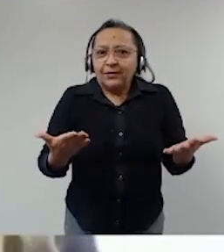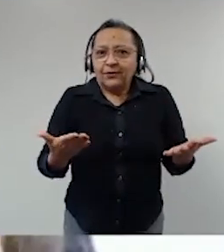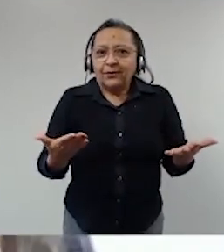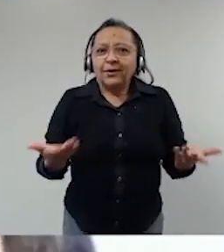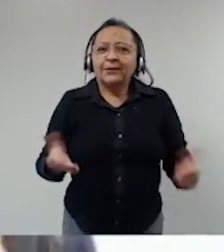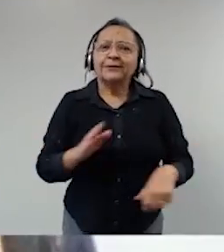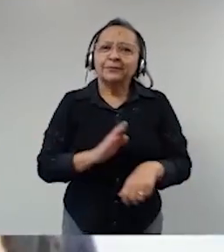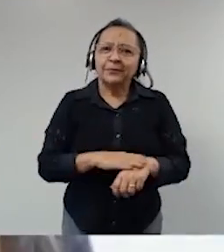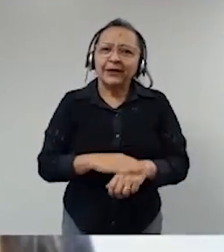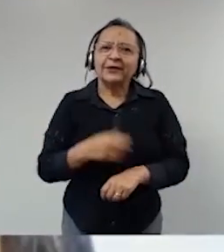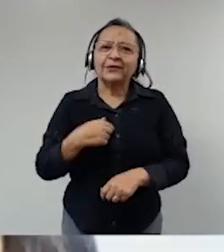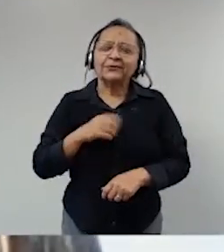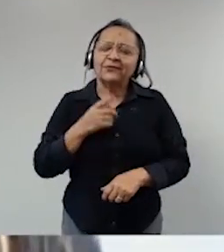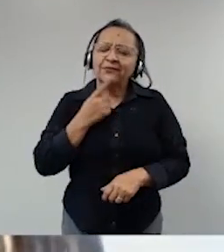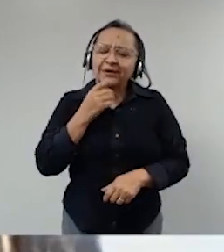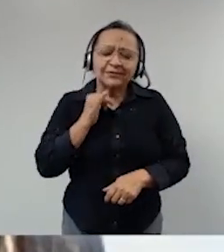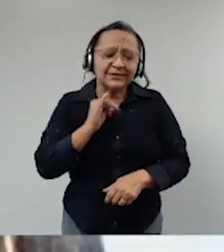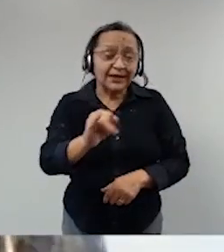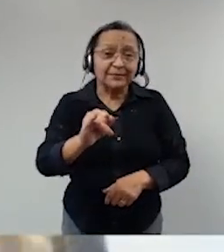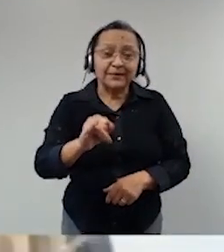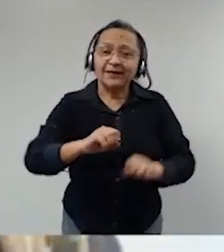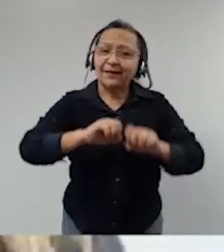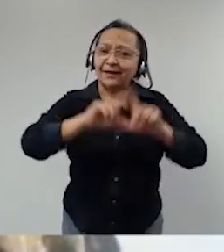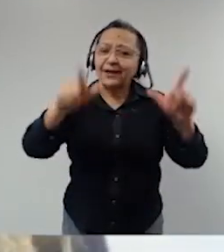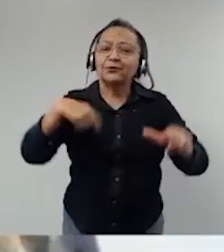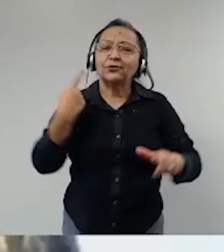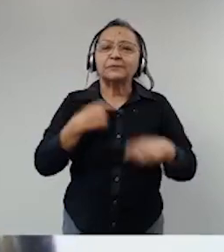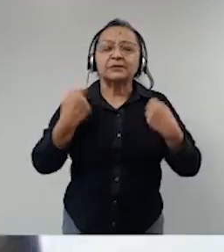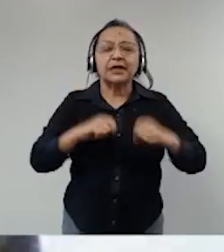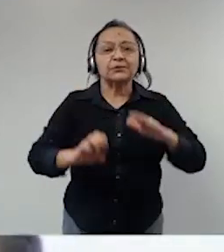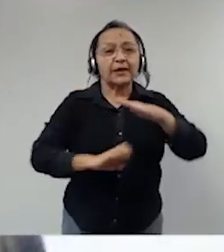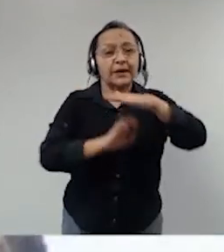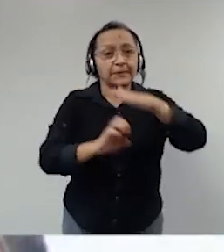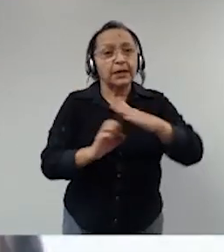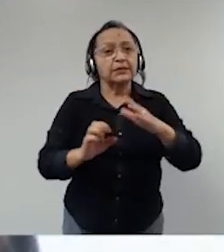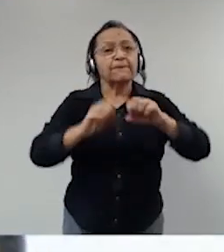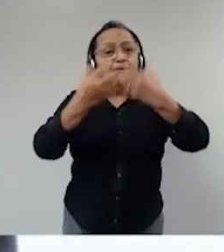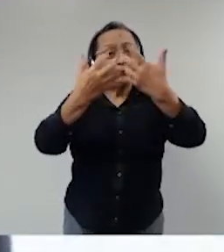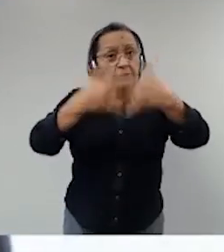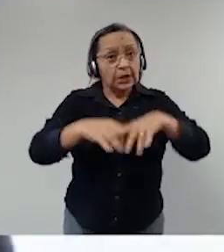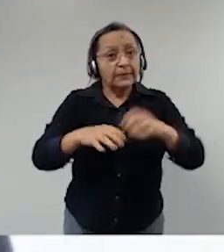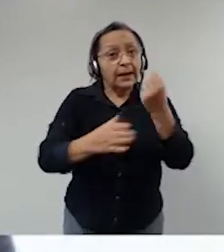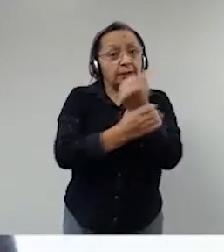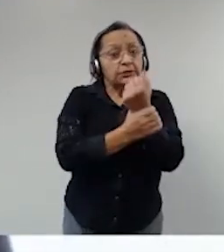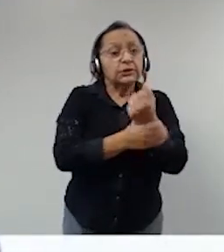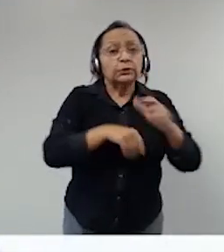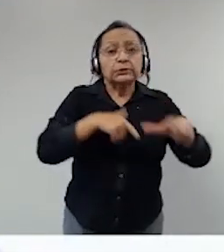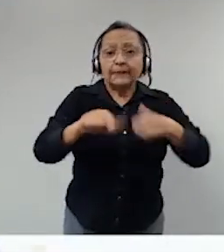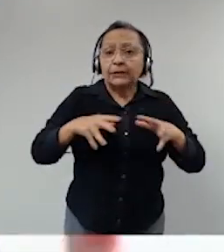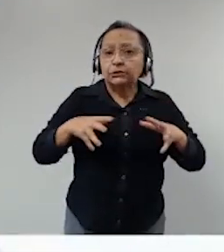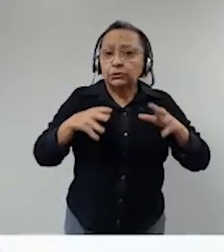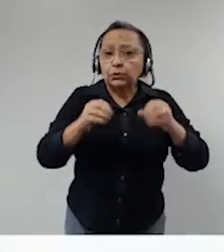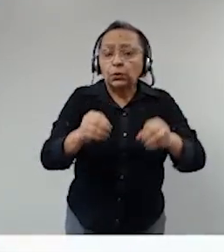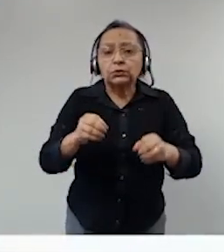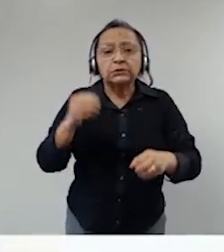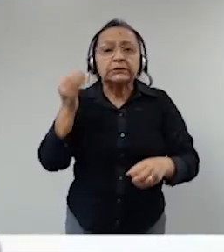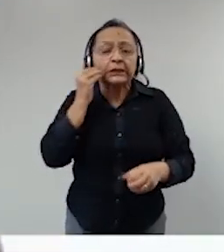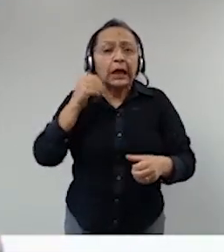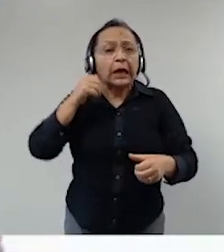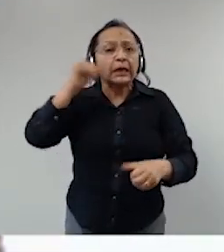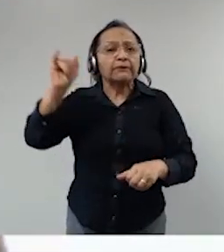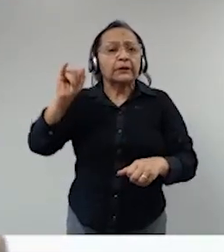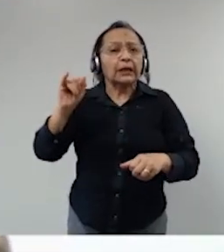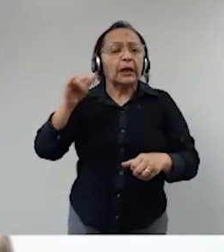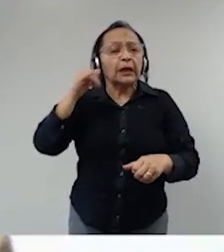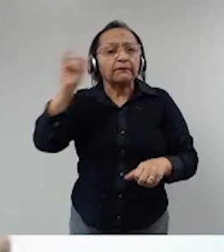momento eu falo, obviamente a gente tem que manter a empresa funcionando para garantir o emprego de todos e tentar evitar ao máximo qualquer tipo de mudança em